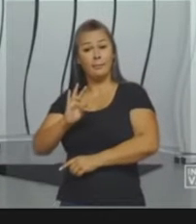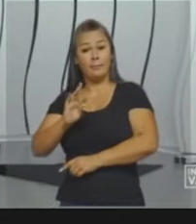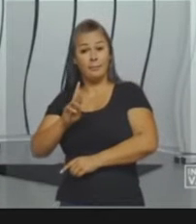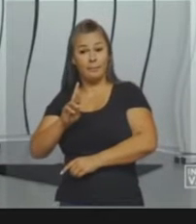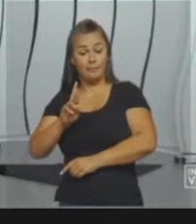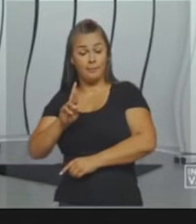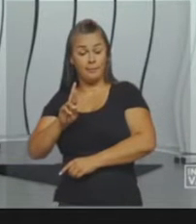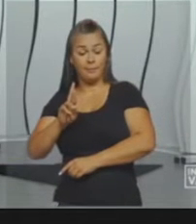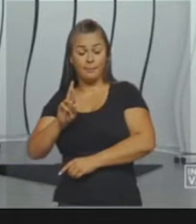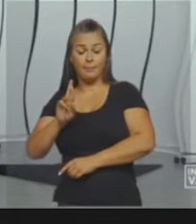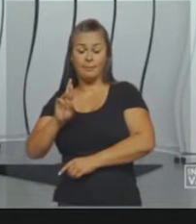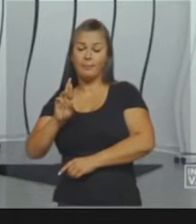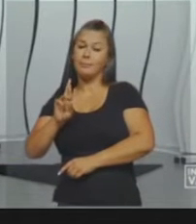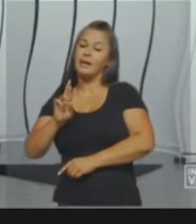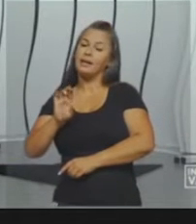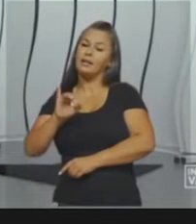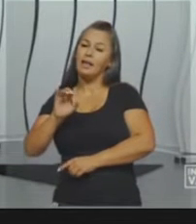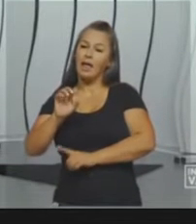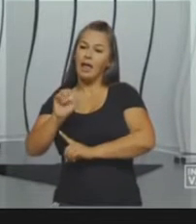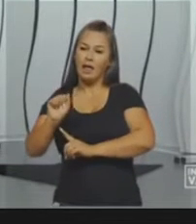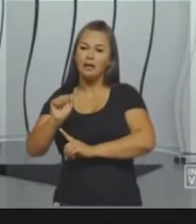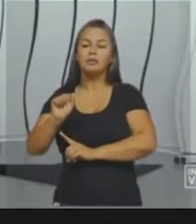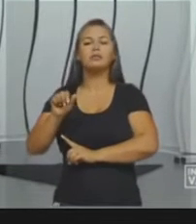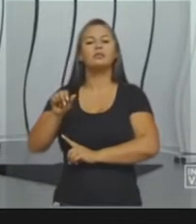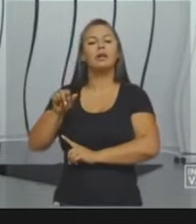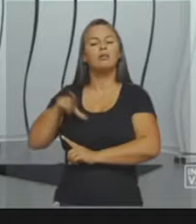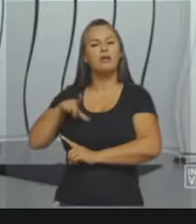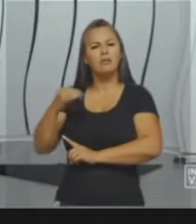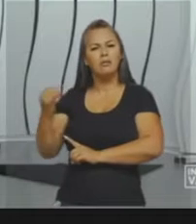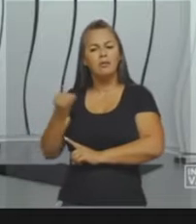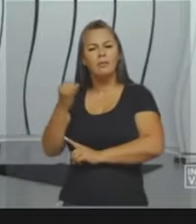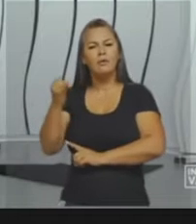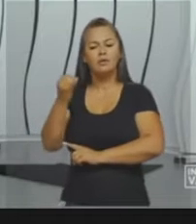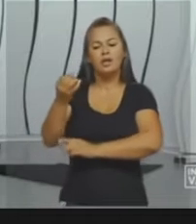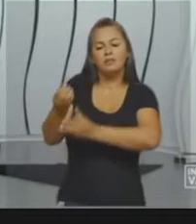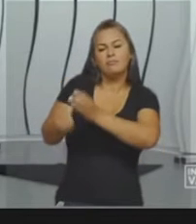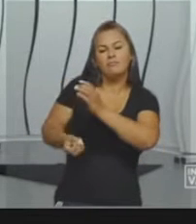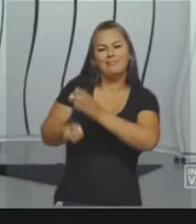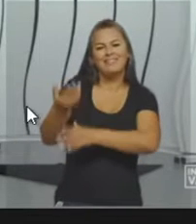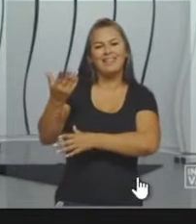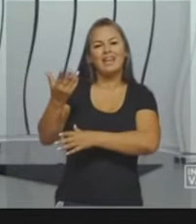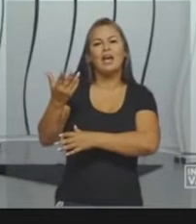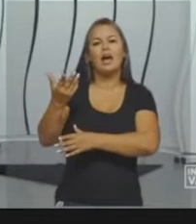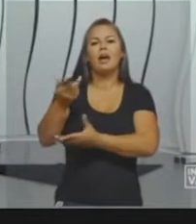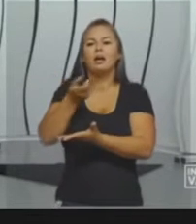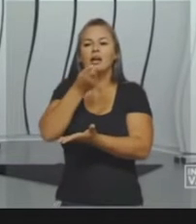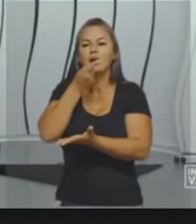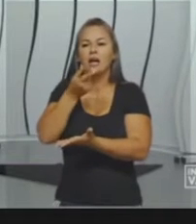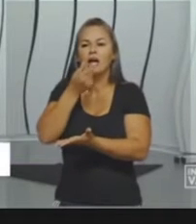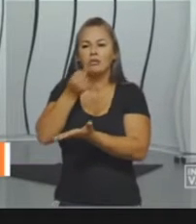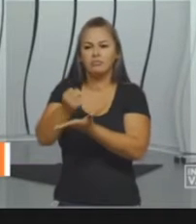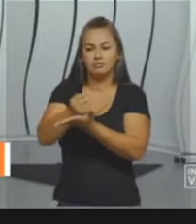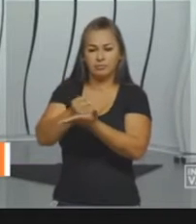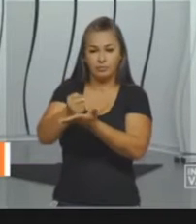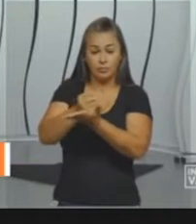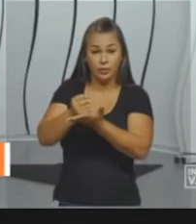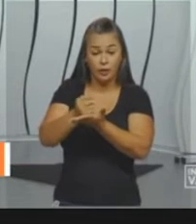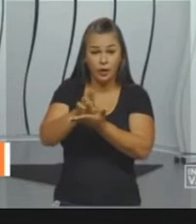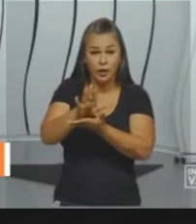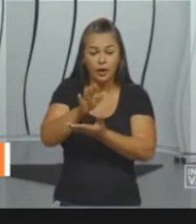aí, provavelmente você, alguém na sua família conhece, ou tem dentro da própria família alguém que seja diabético, que